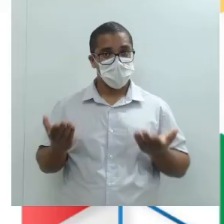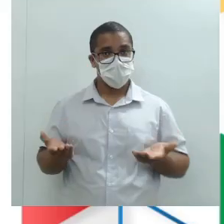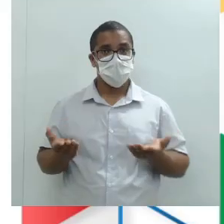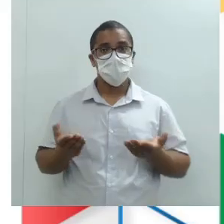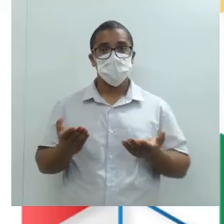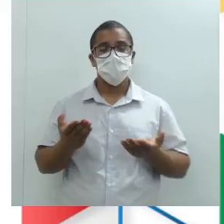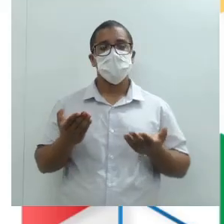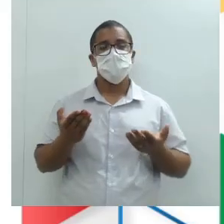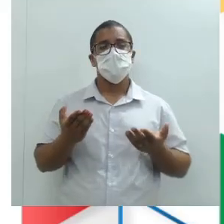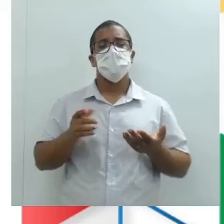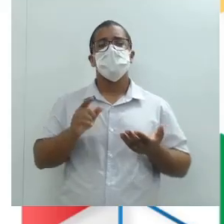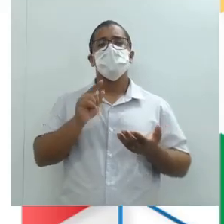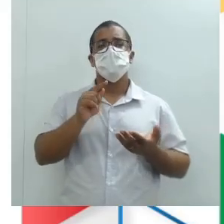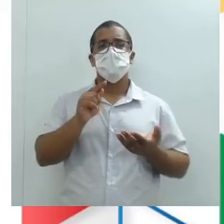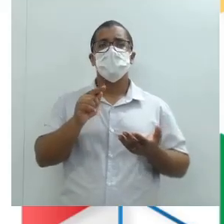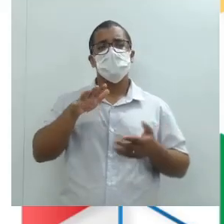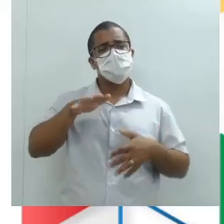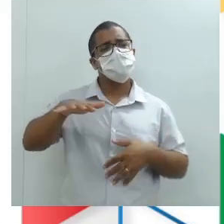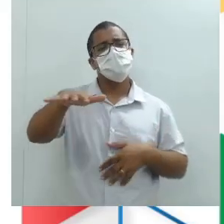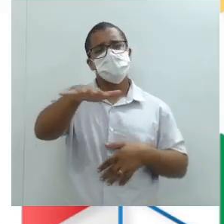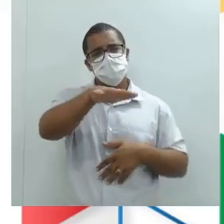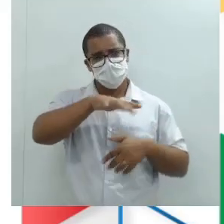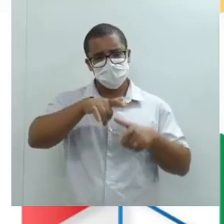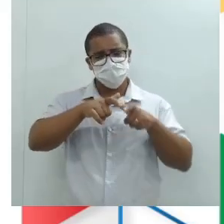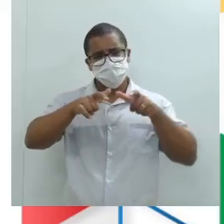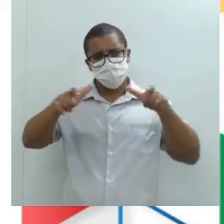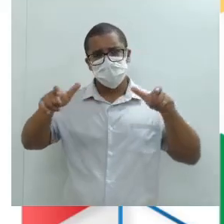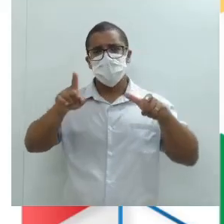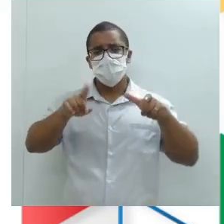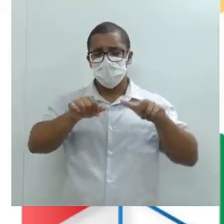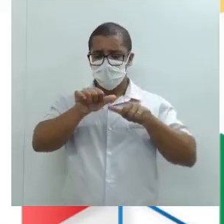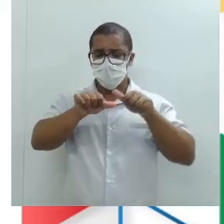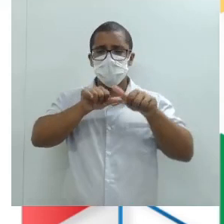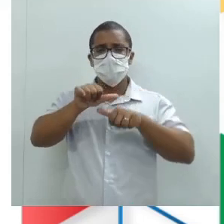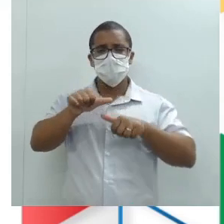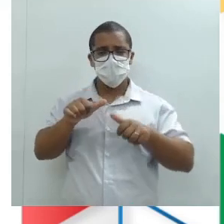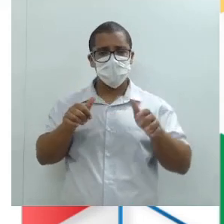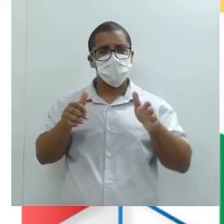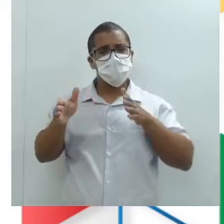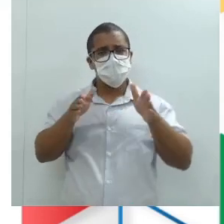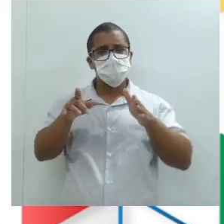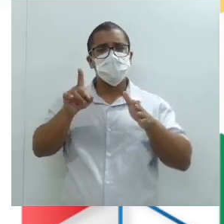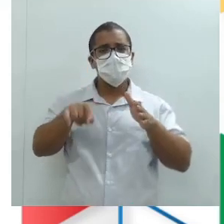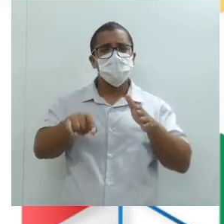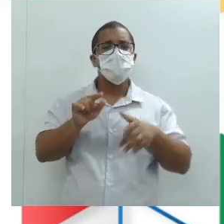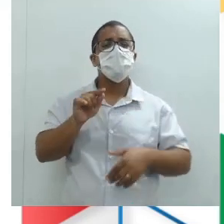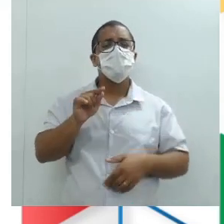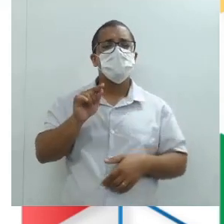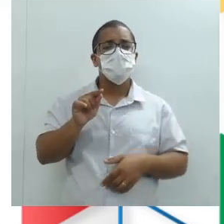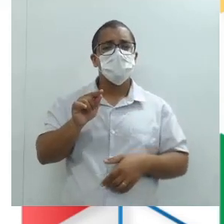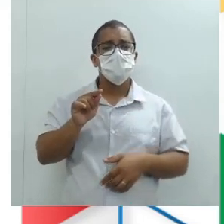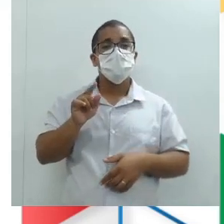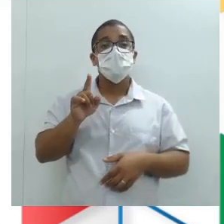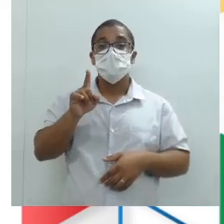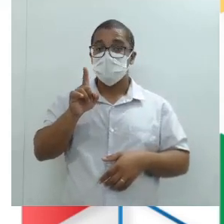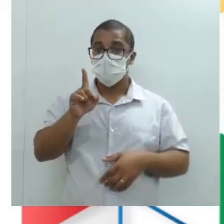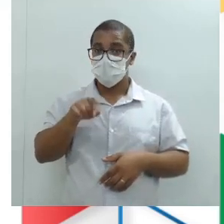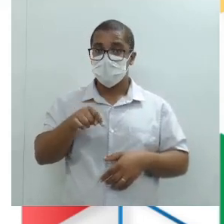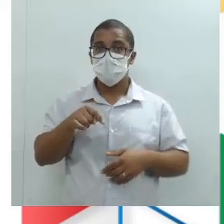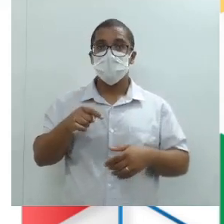modo geral, as principais mudanças que vão ocorrer durante a puberdade são